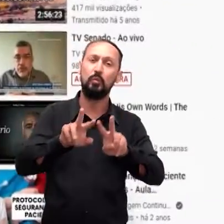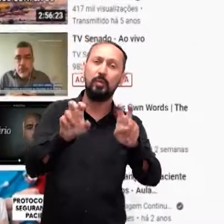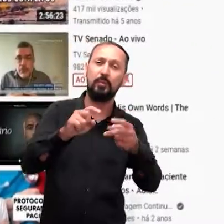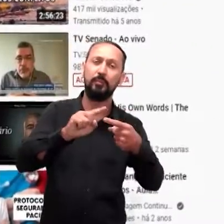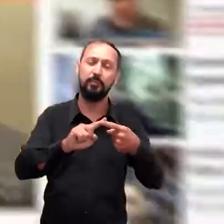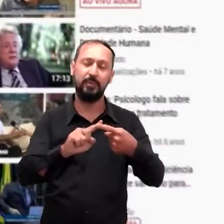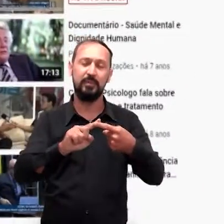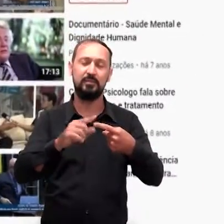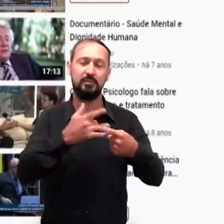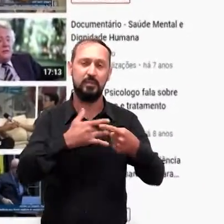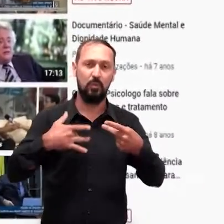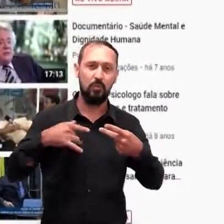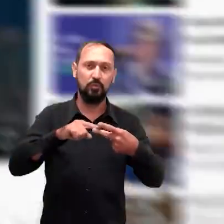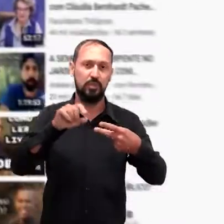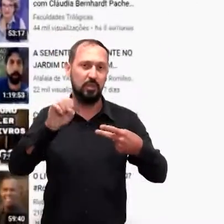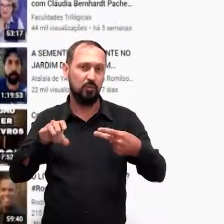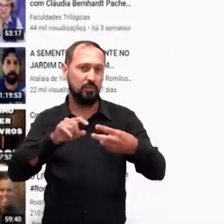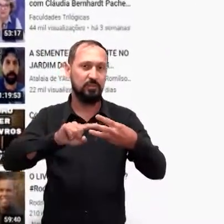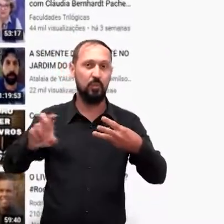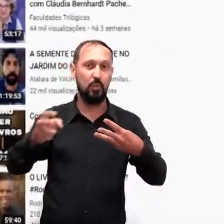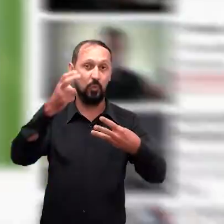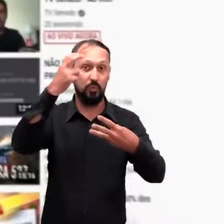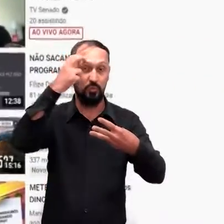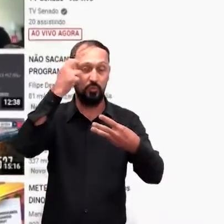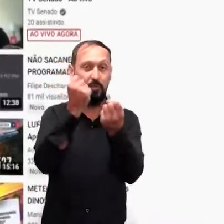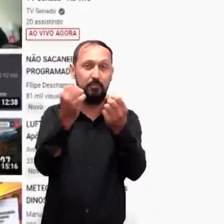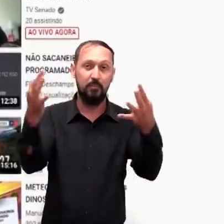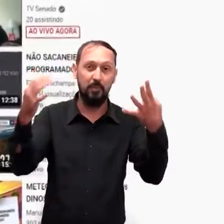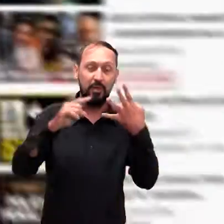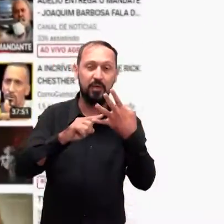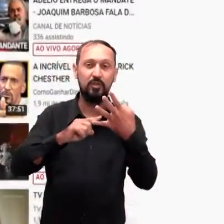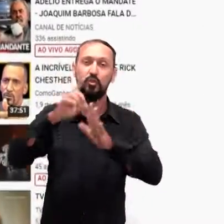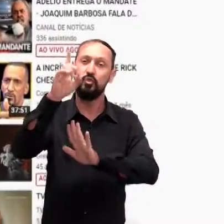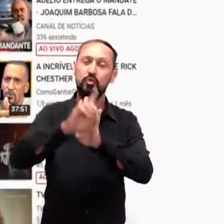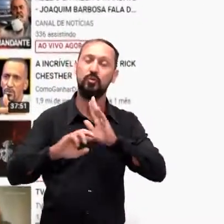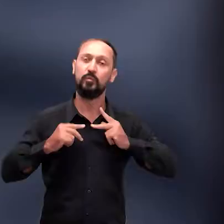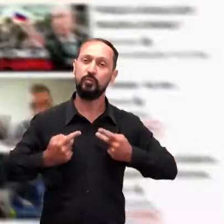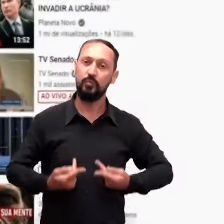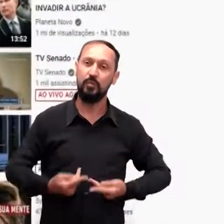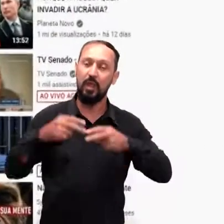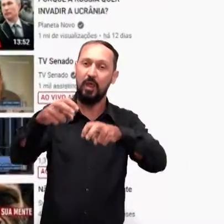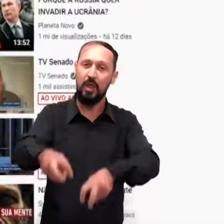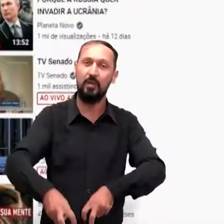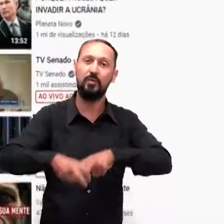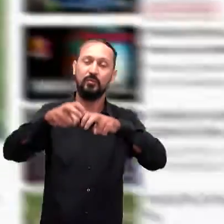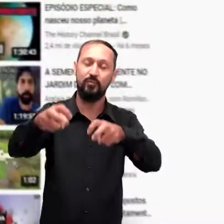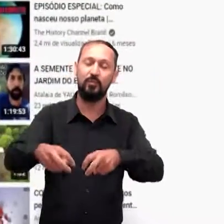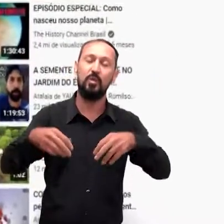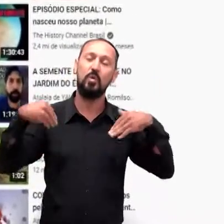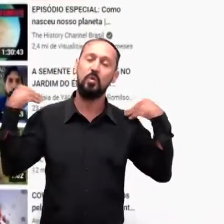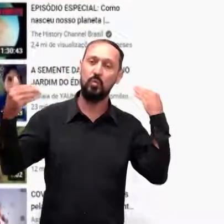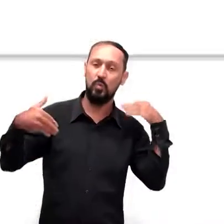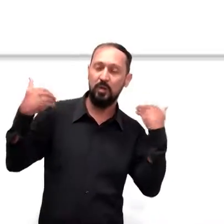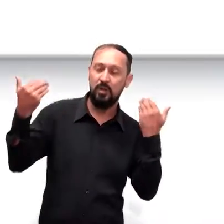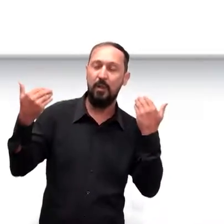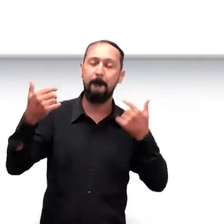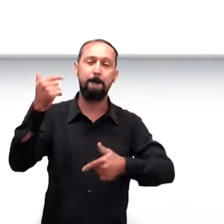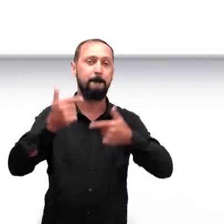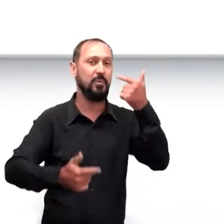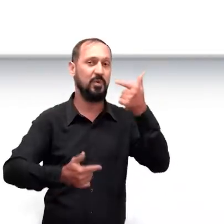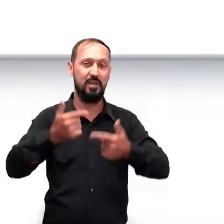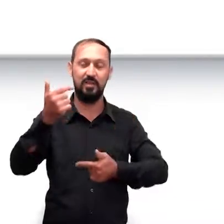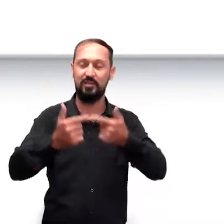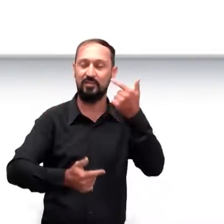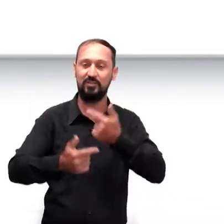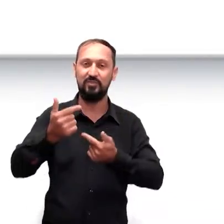como saúde, educação, cultura, meio ambiente, direitos humanos, agricultura, turismo, política